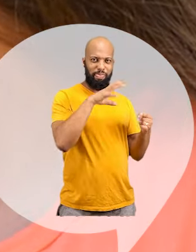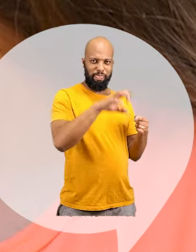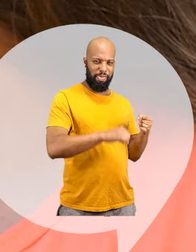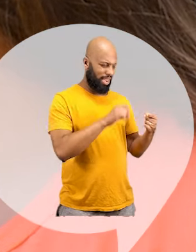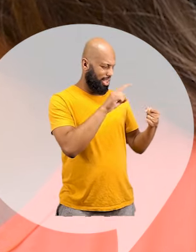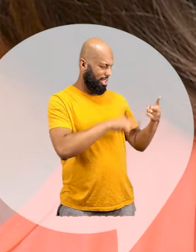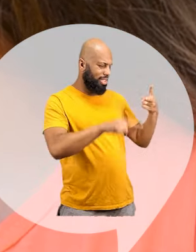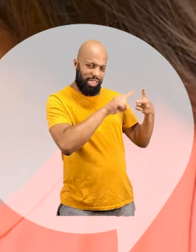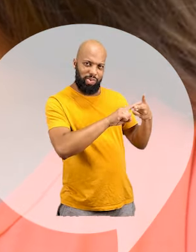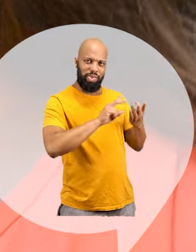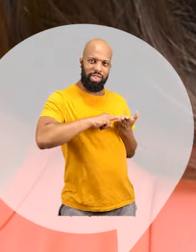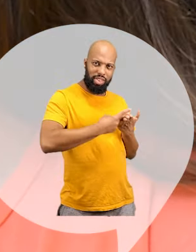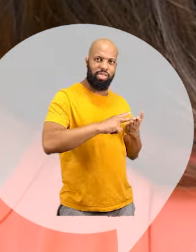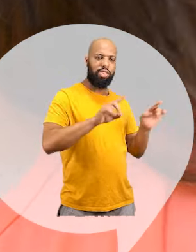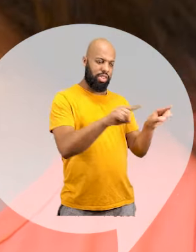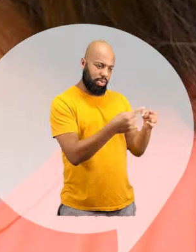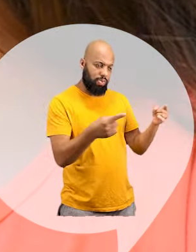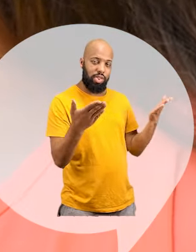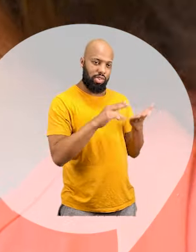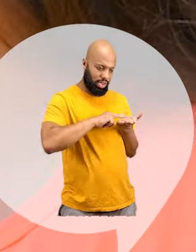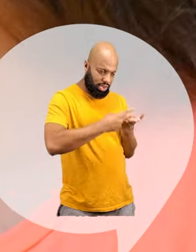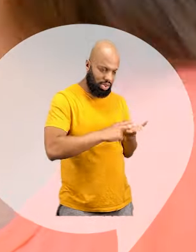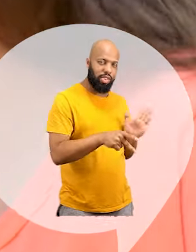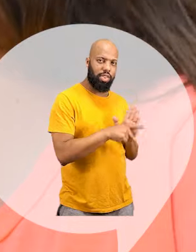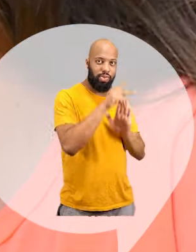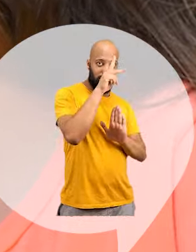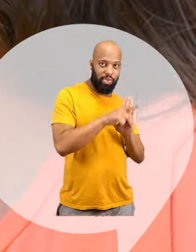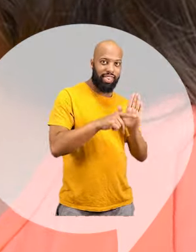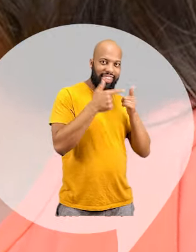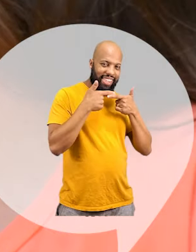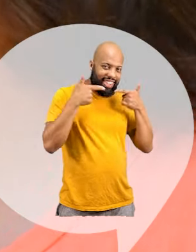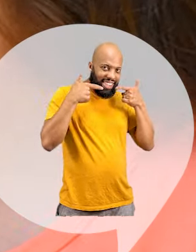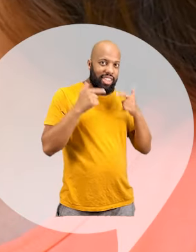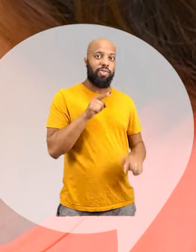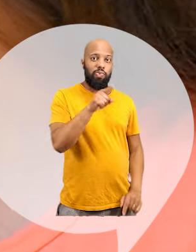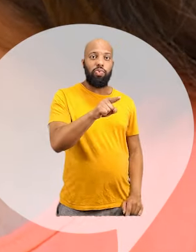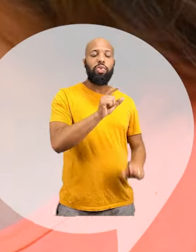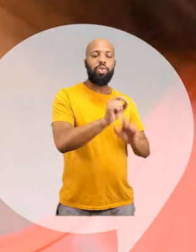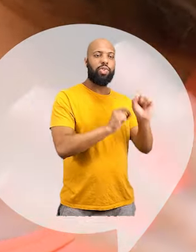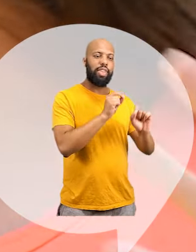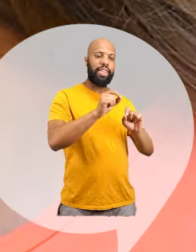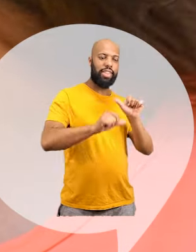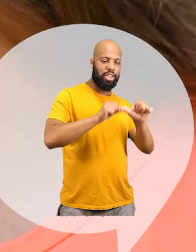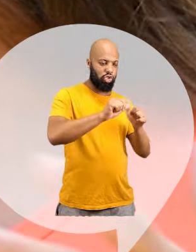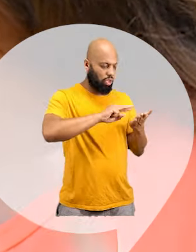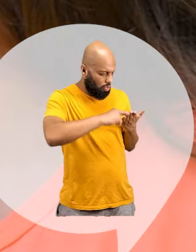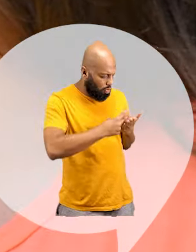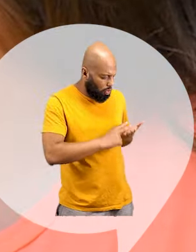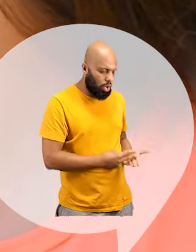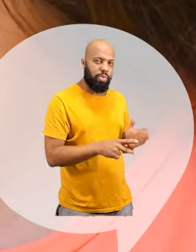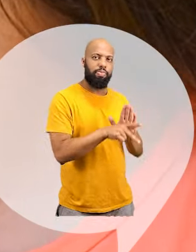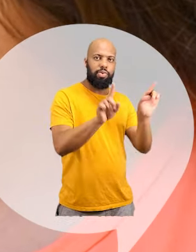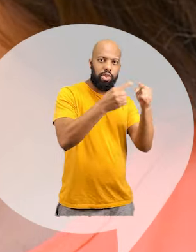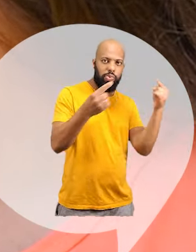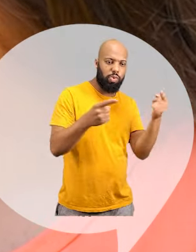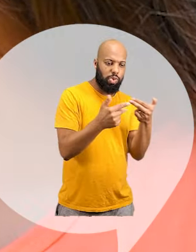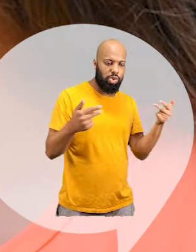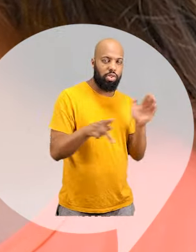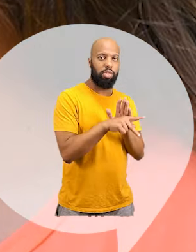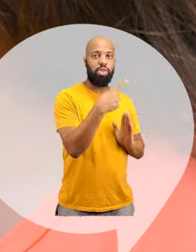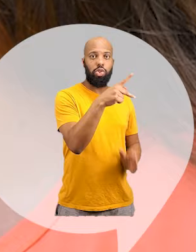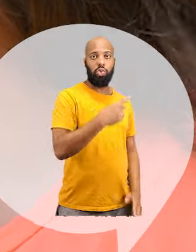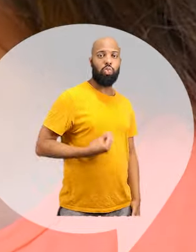música que recentemente você traduziu no projeto sorriso você foi transformando em música um episódio nossa vida